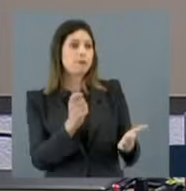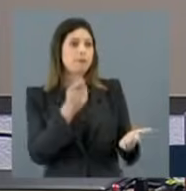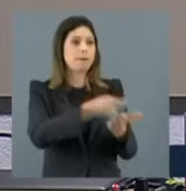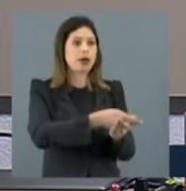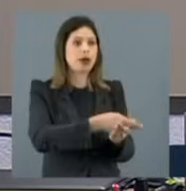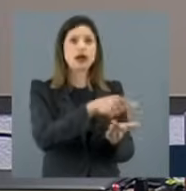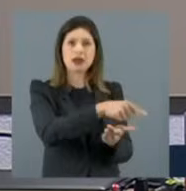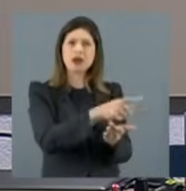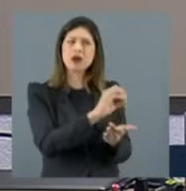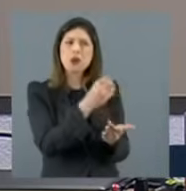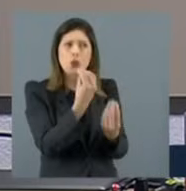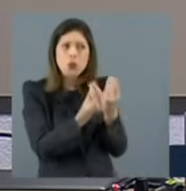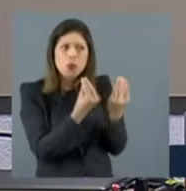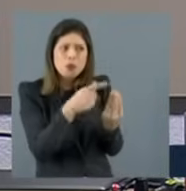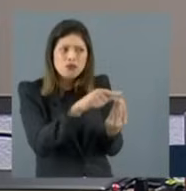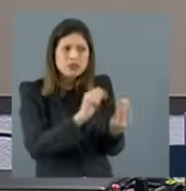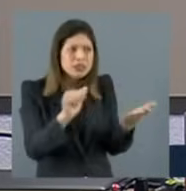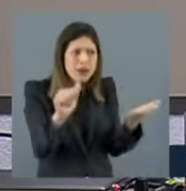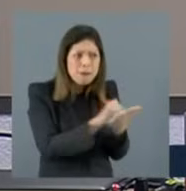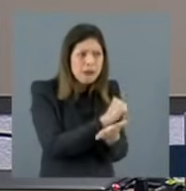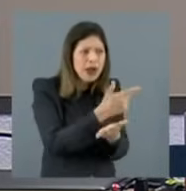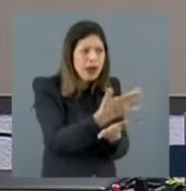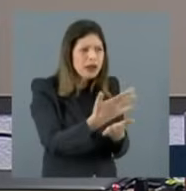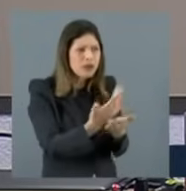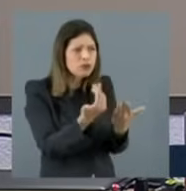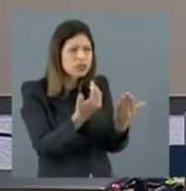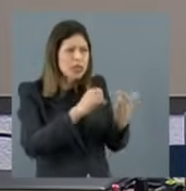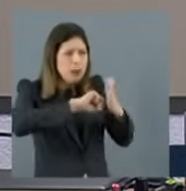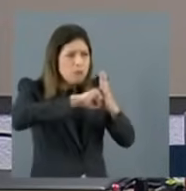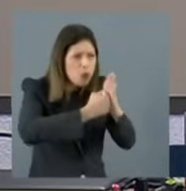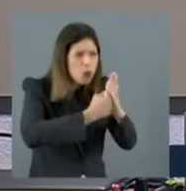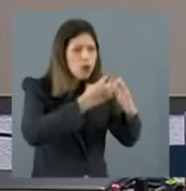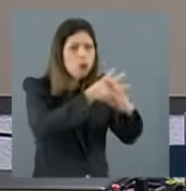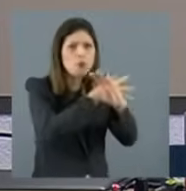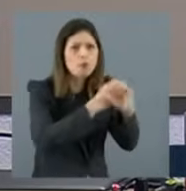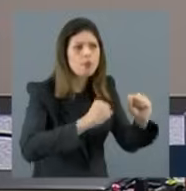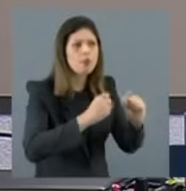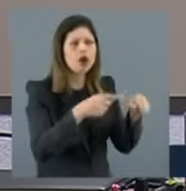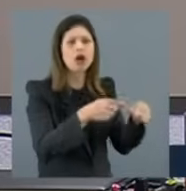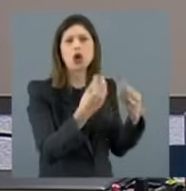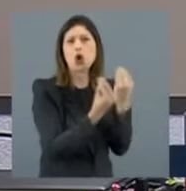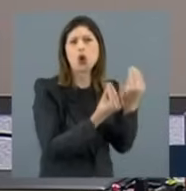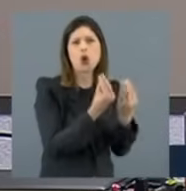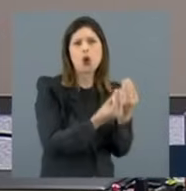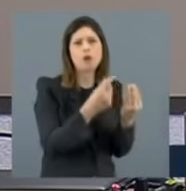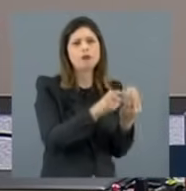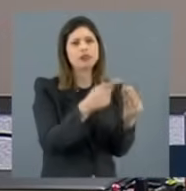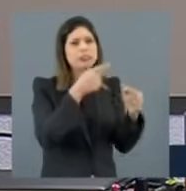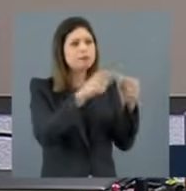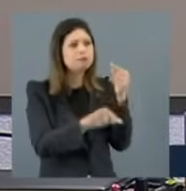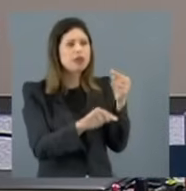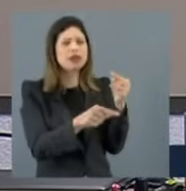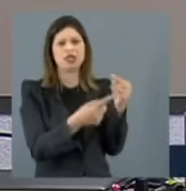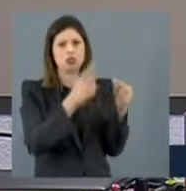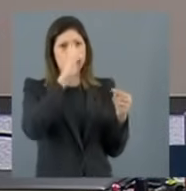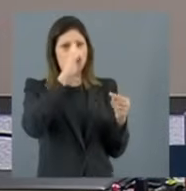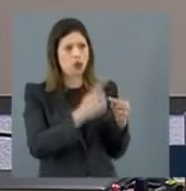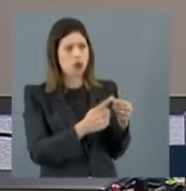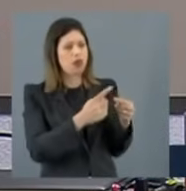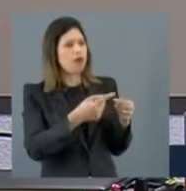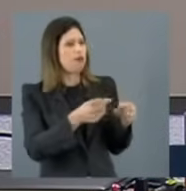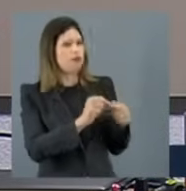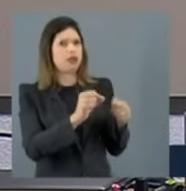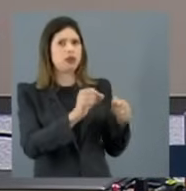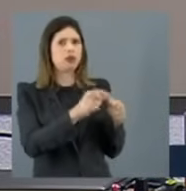apagar a existência dessa pessoa. Você impedir essa pessoa de conseguir a sua subsistência.